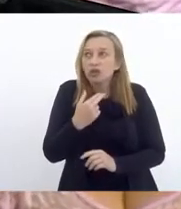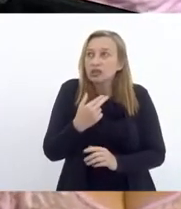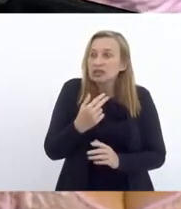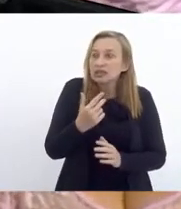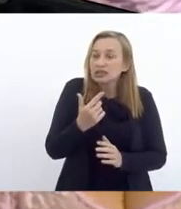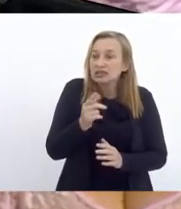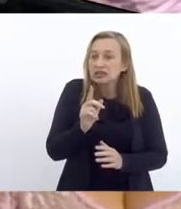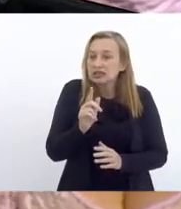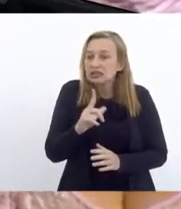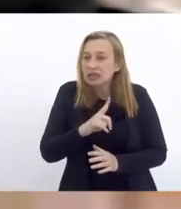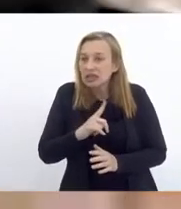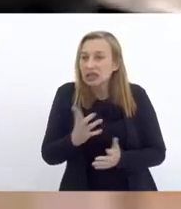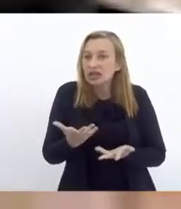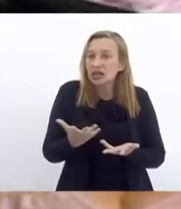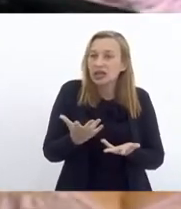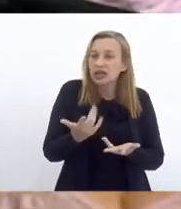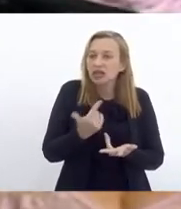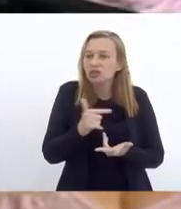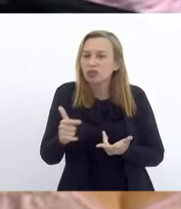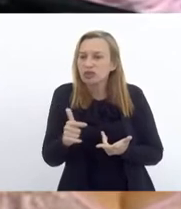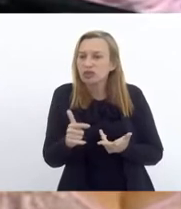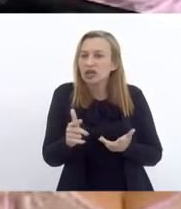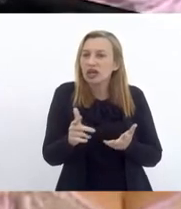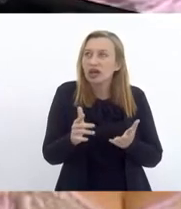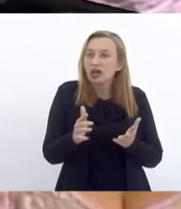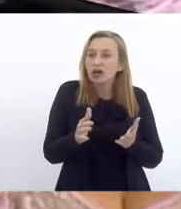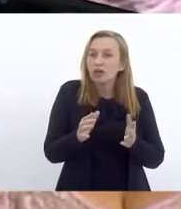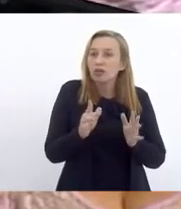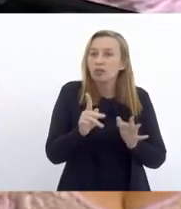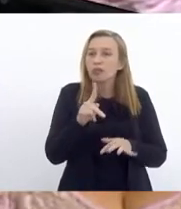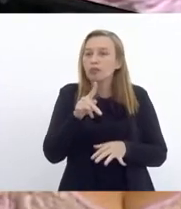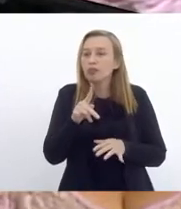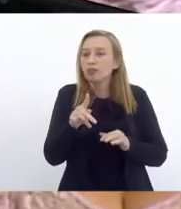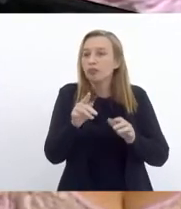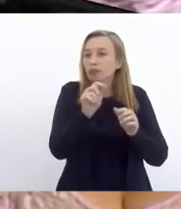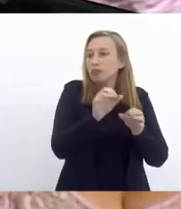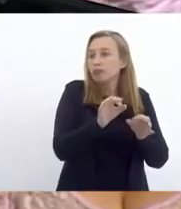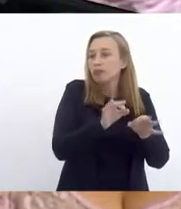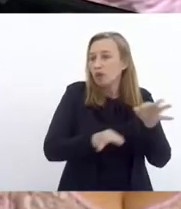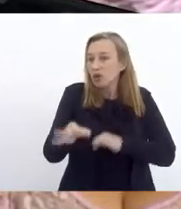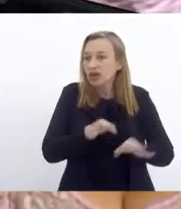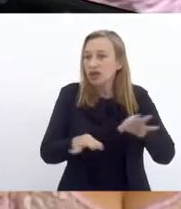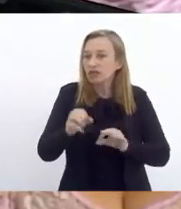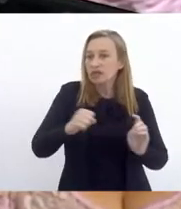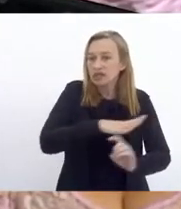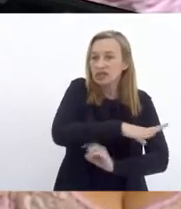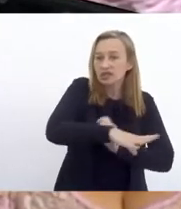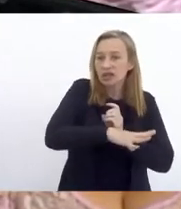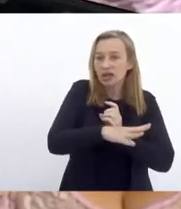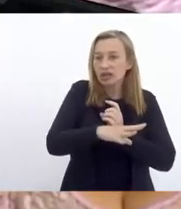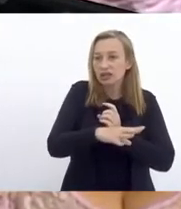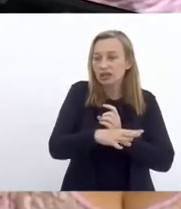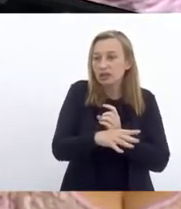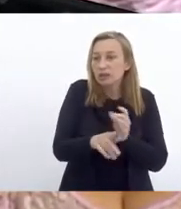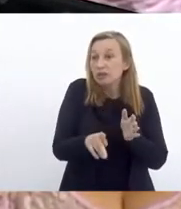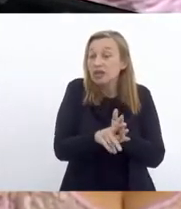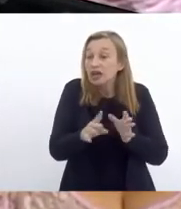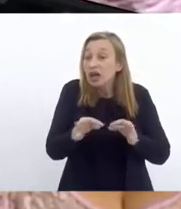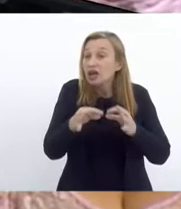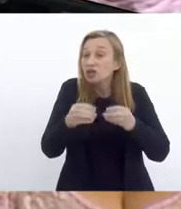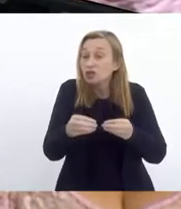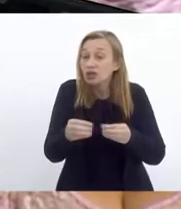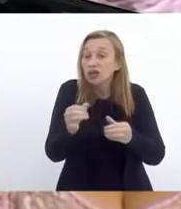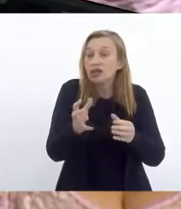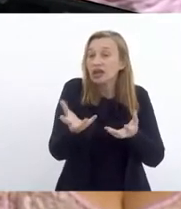nem eleitoreiros e nem programas sociais de cabresto. Os programas sociais têm que ser transitórios. As pessoas têm que receber